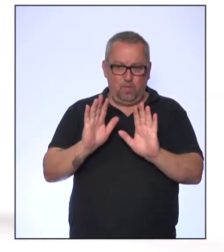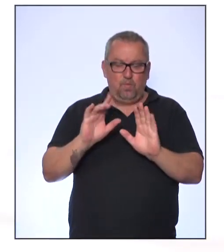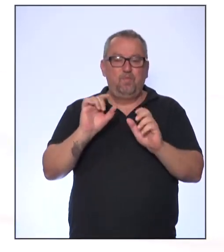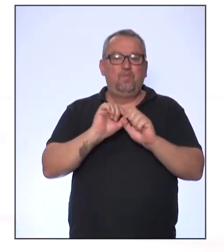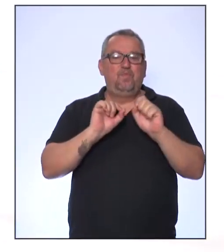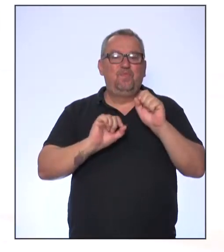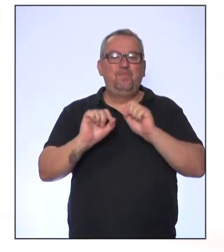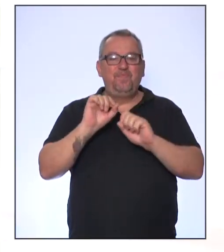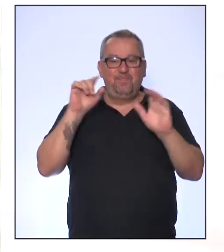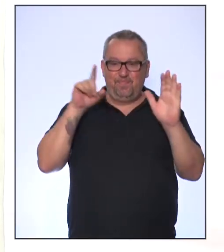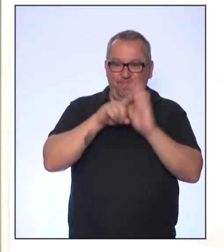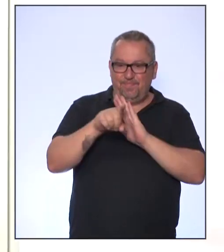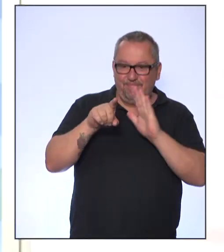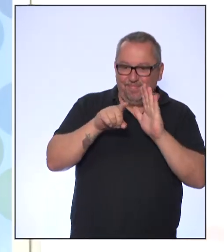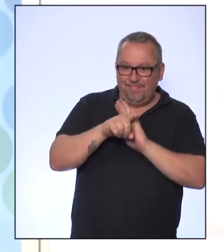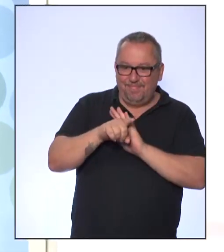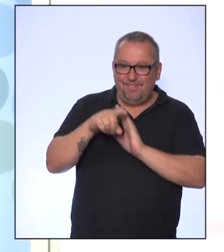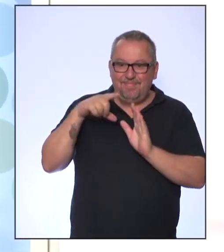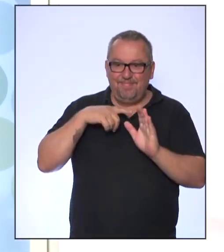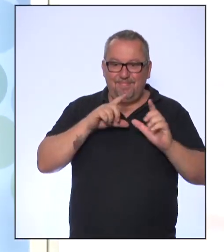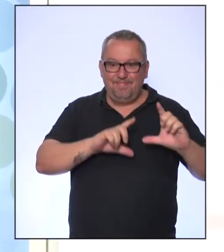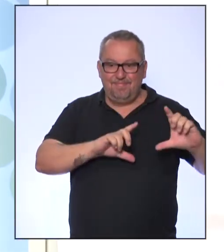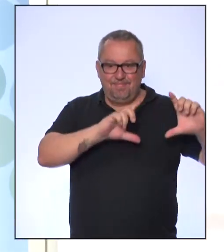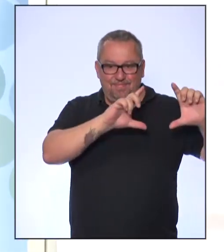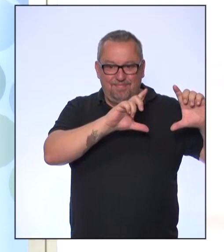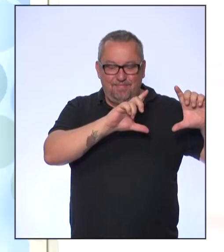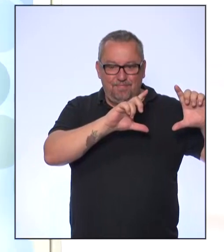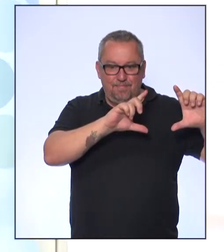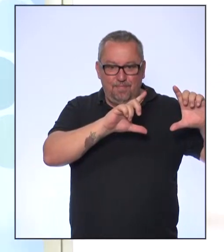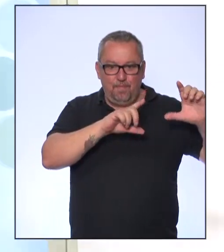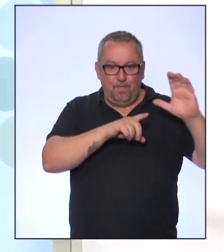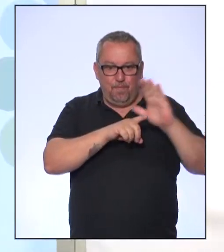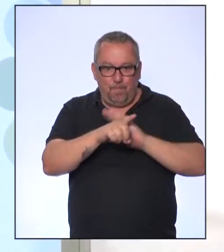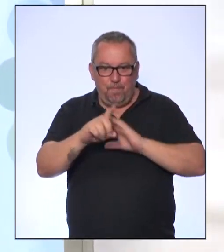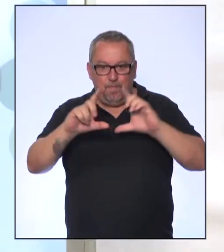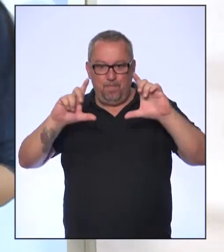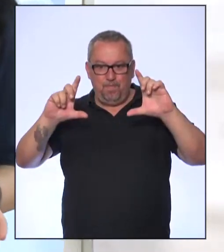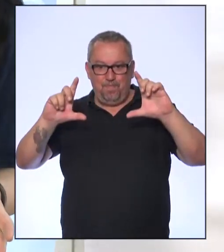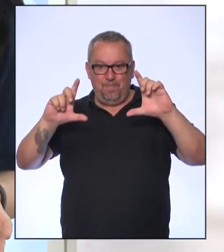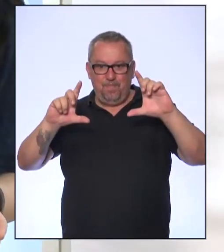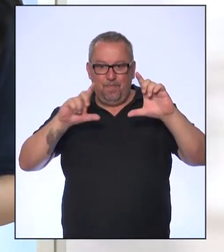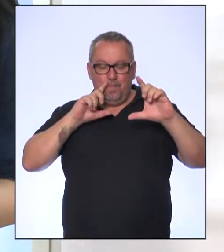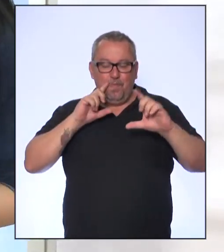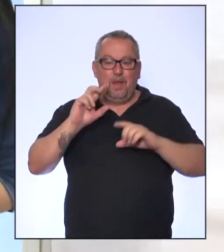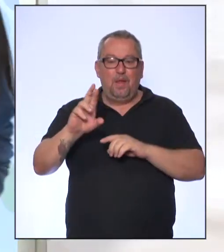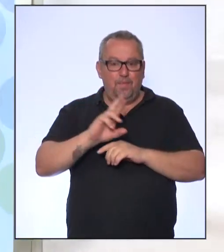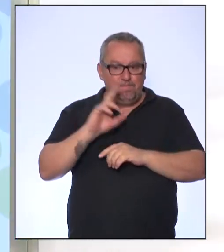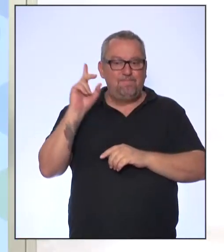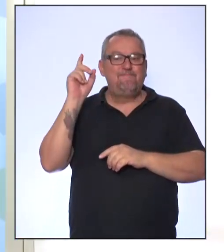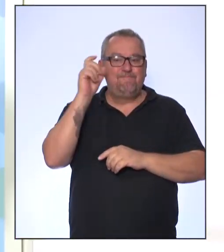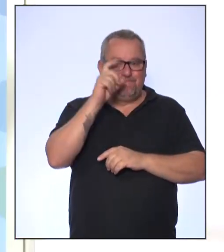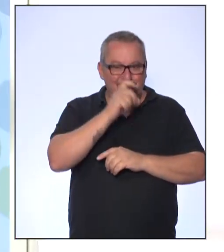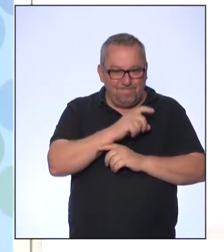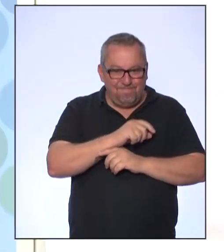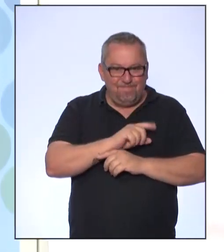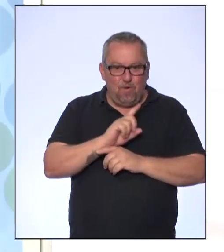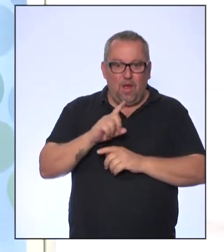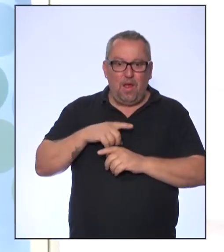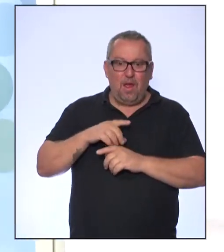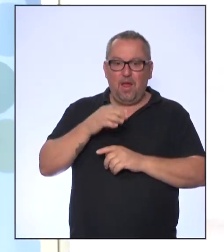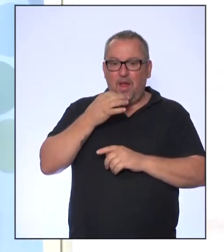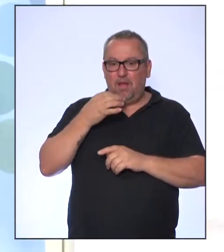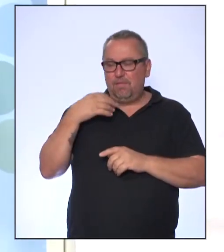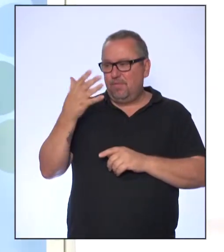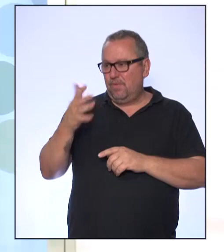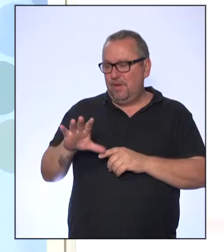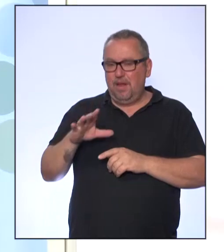fazer uma pergunta seguido de uma imagem, seguido de outra pergunta. Então, olha só, a resposta é bem complexa. Não é apenas, isso aqui, eu não